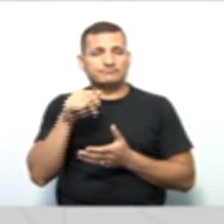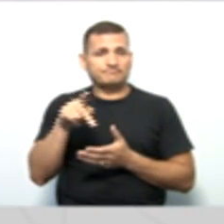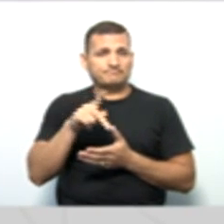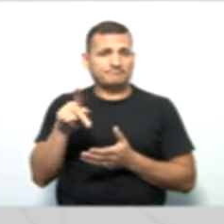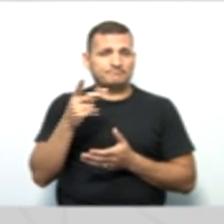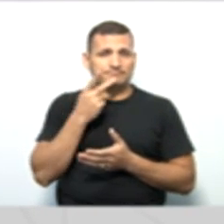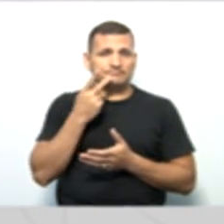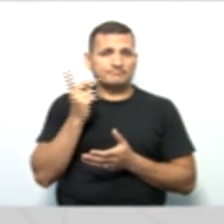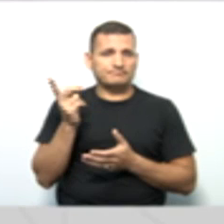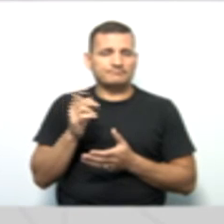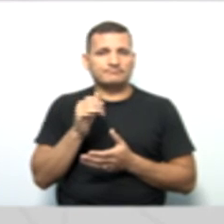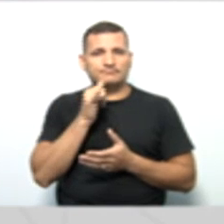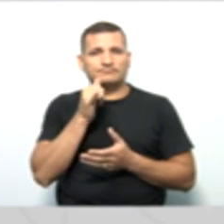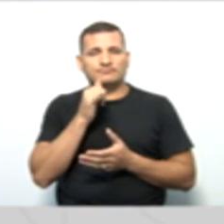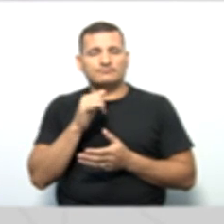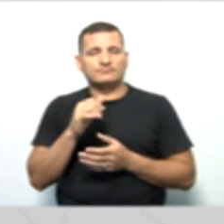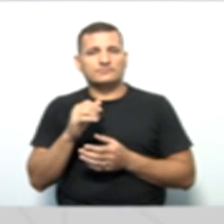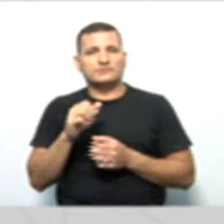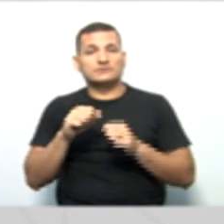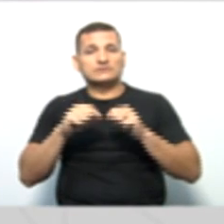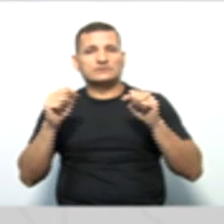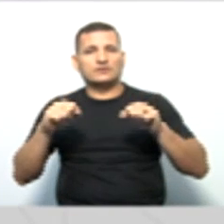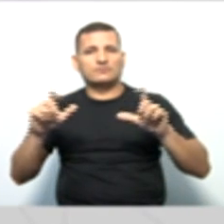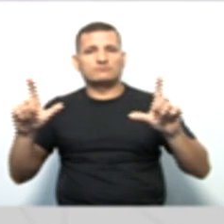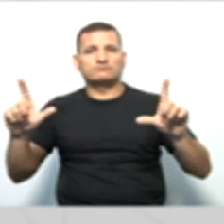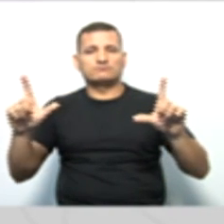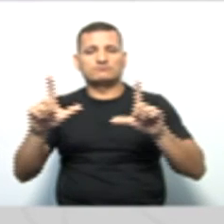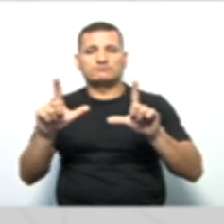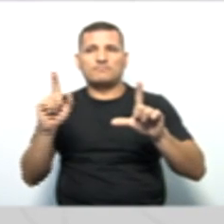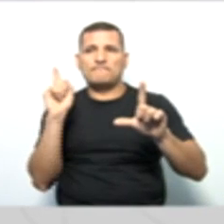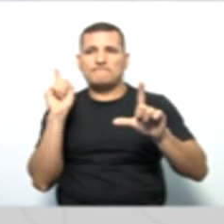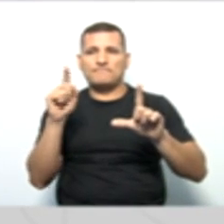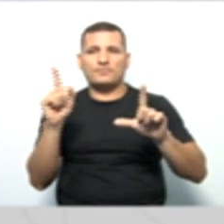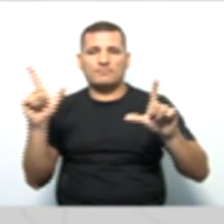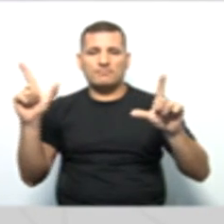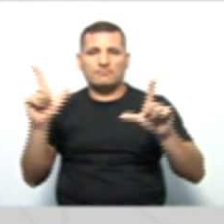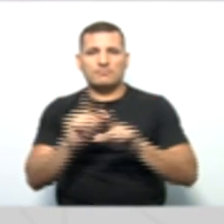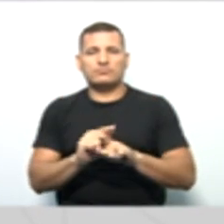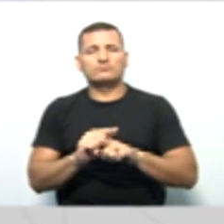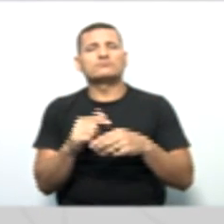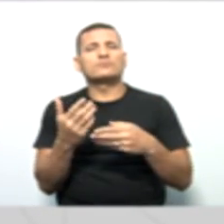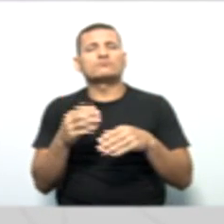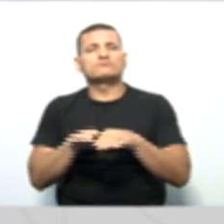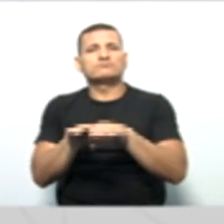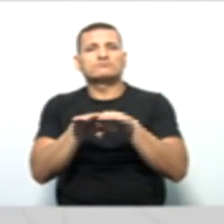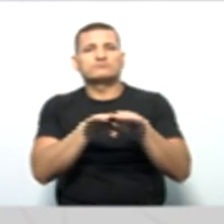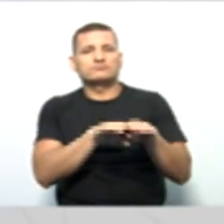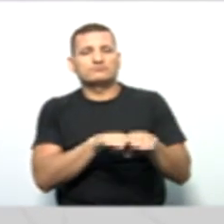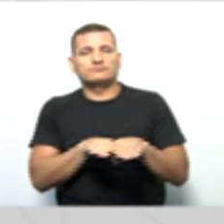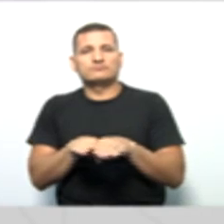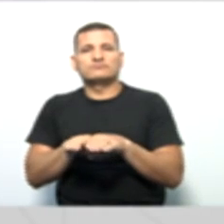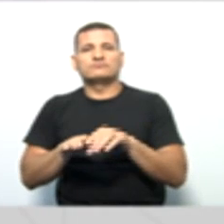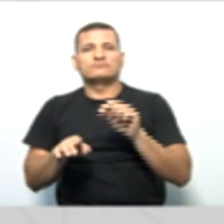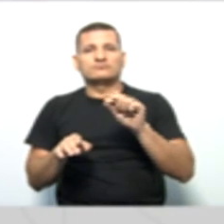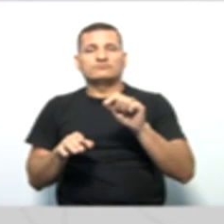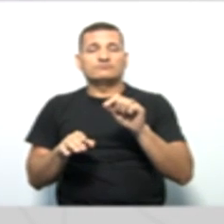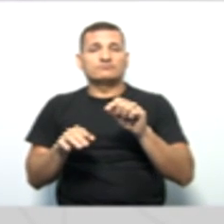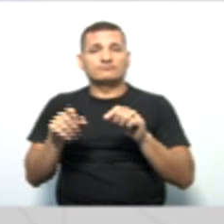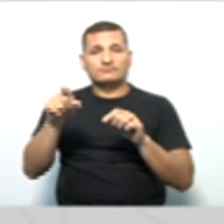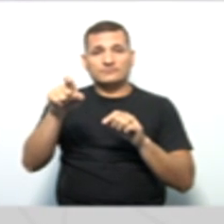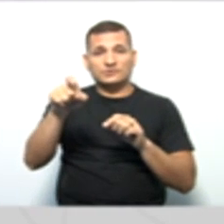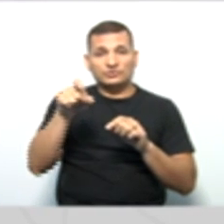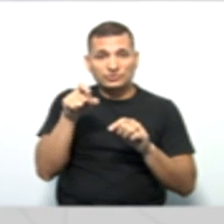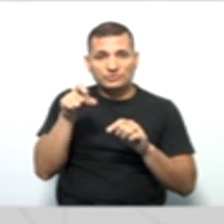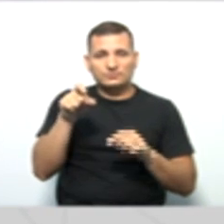aqui, questão de fechar o sistema, não é isso? O que é que a gente já tem por padrão, né, professora? E lá no xizinho,